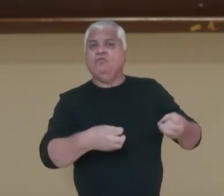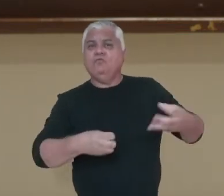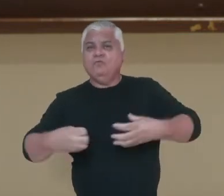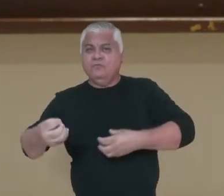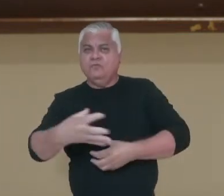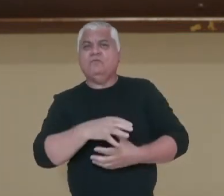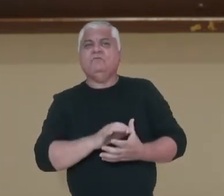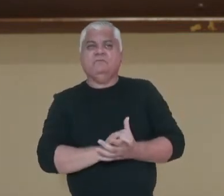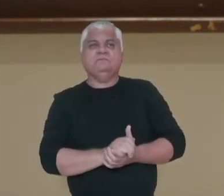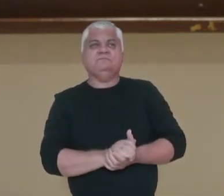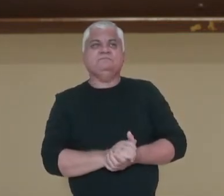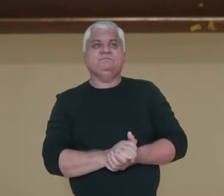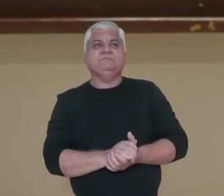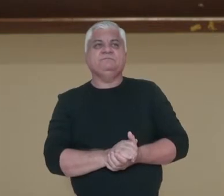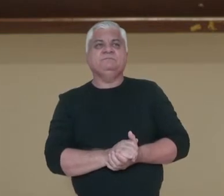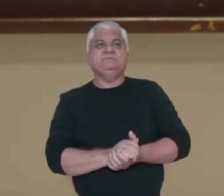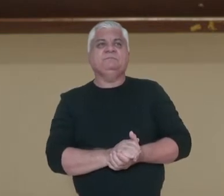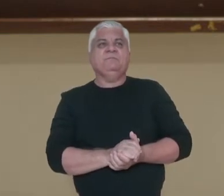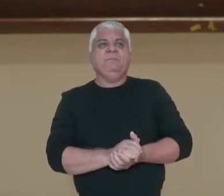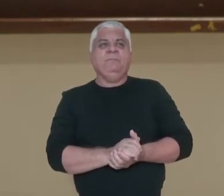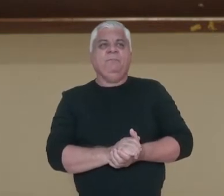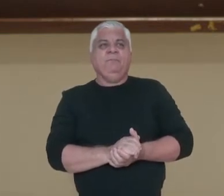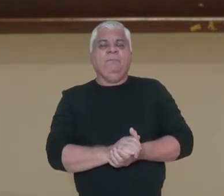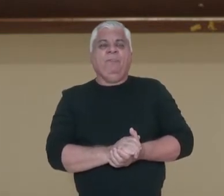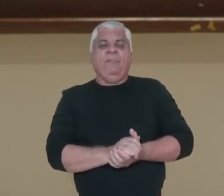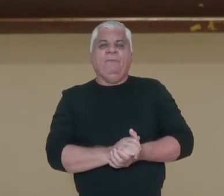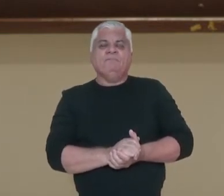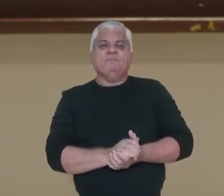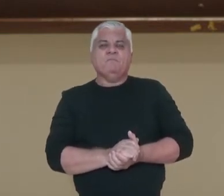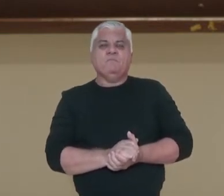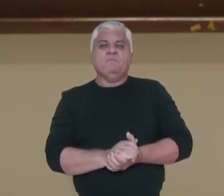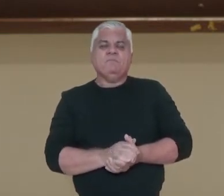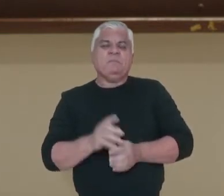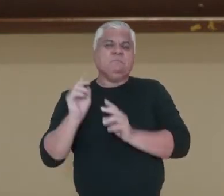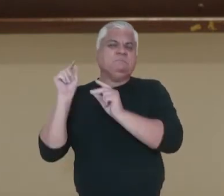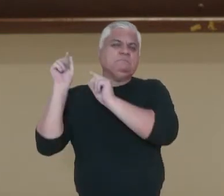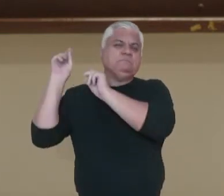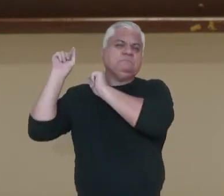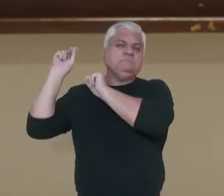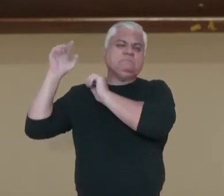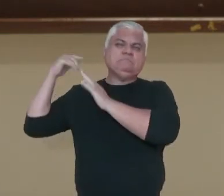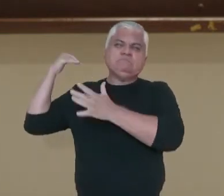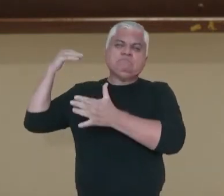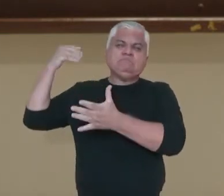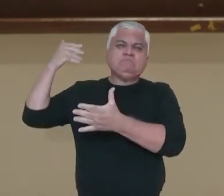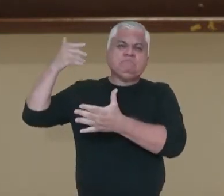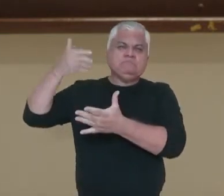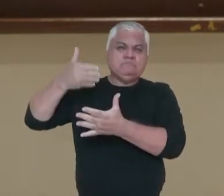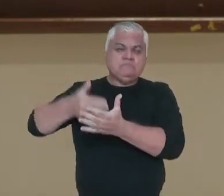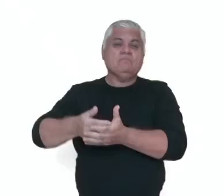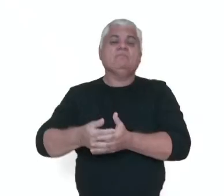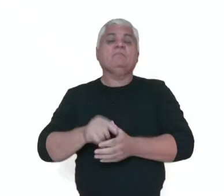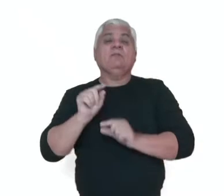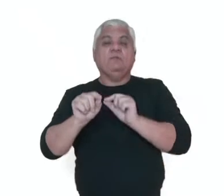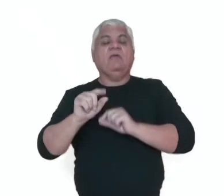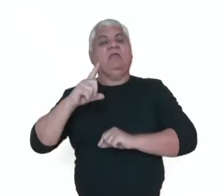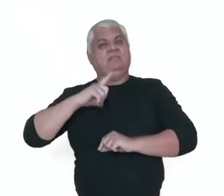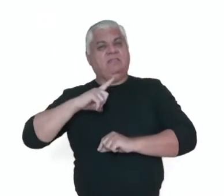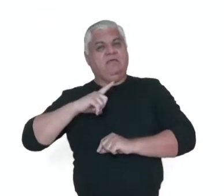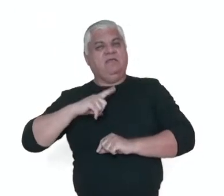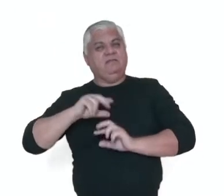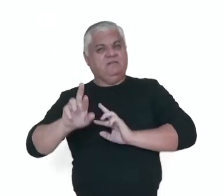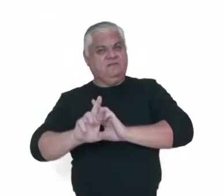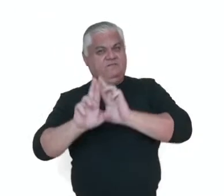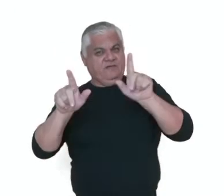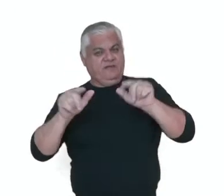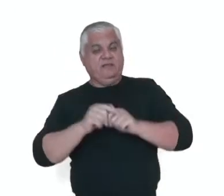passa. A ginástica ao longo dos tempos, então. Há muitos nomes diferentes,